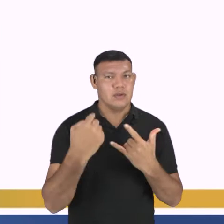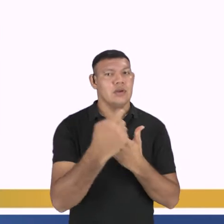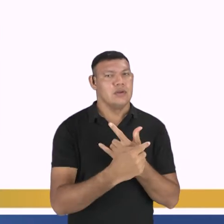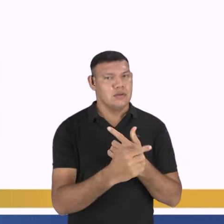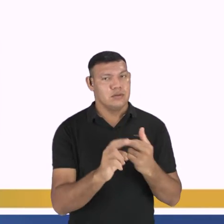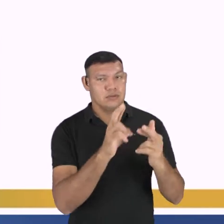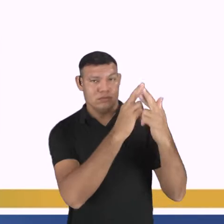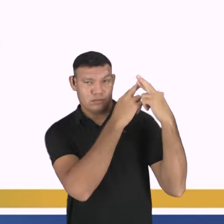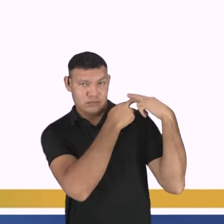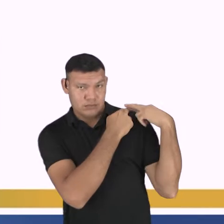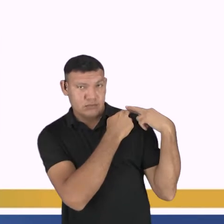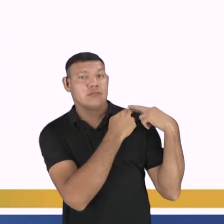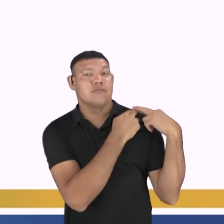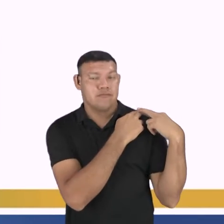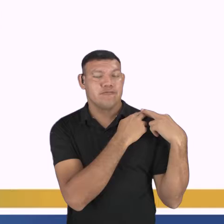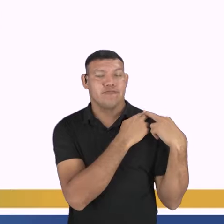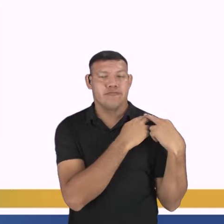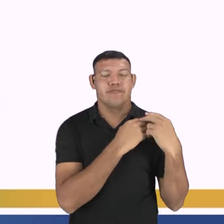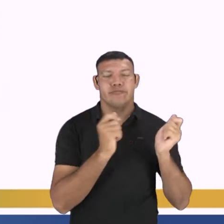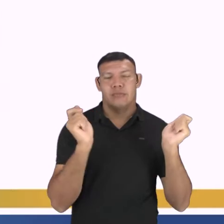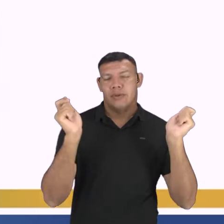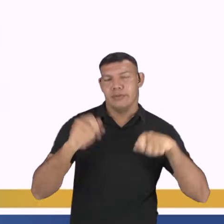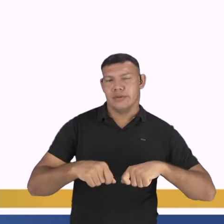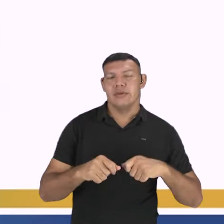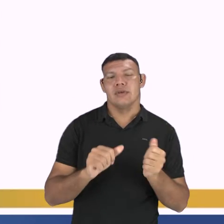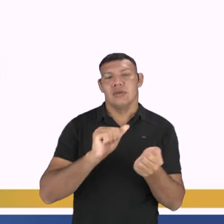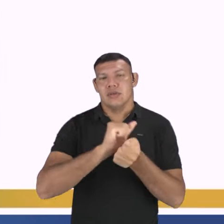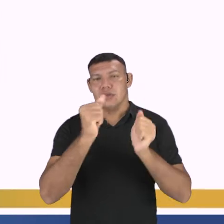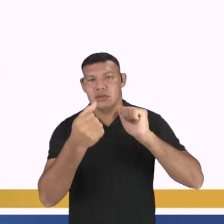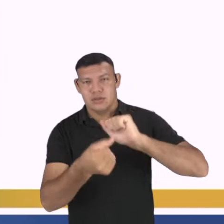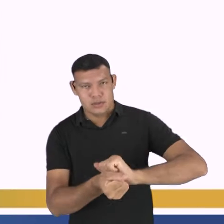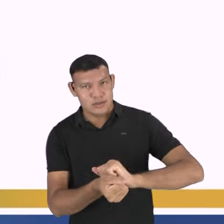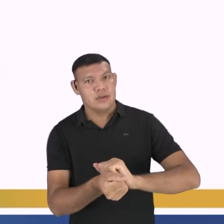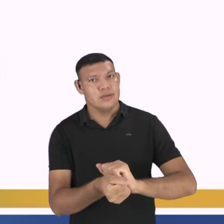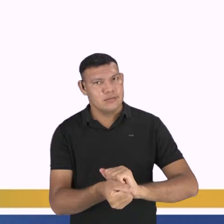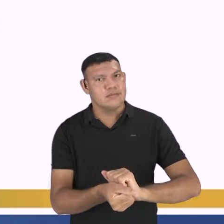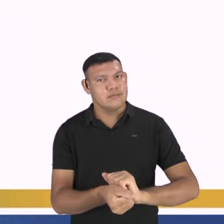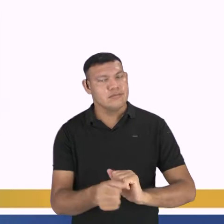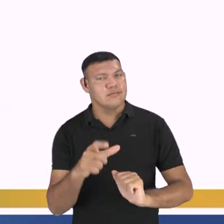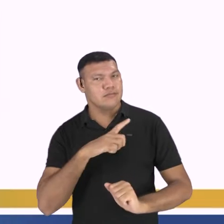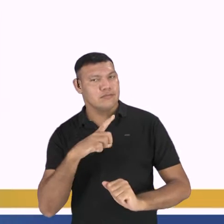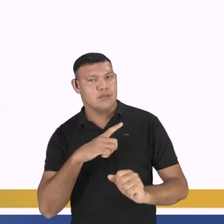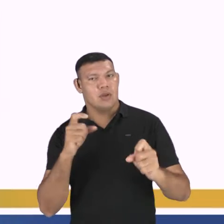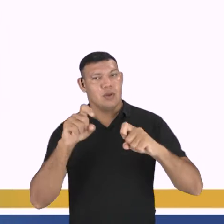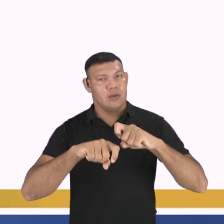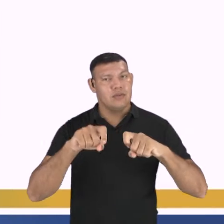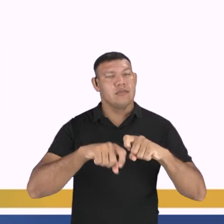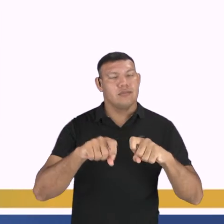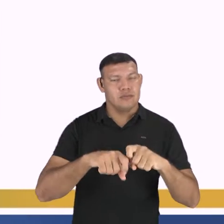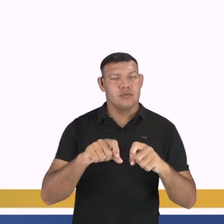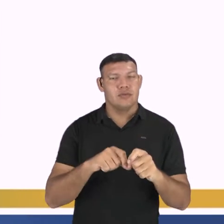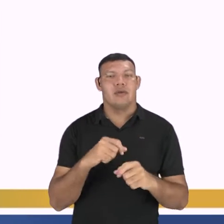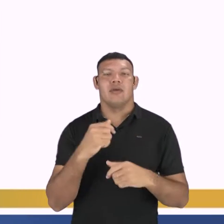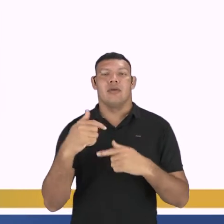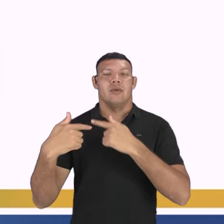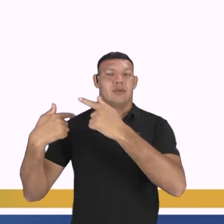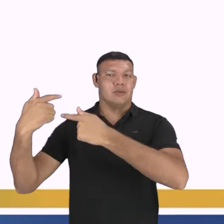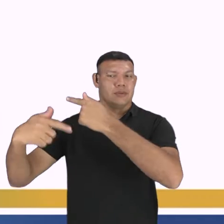ele é responsável por proporcionar as condições adequadas para a nossa reprodução, né? Para a obtenção de